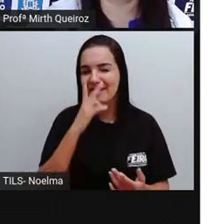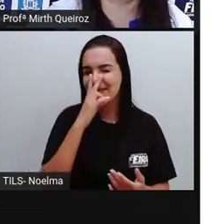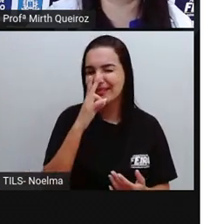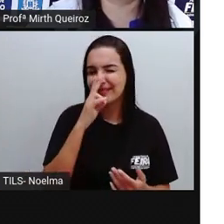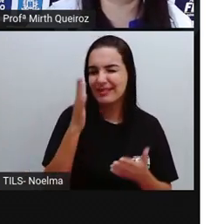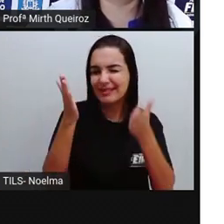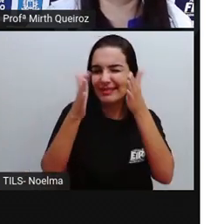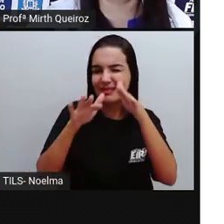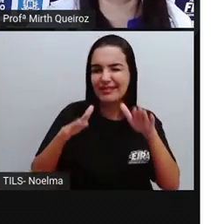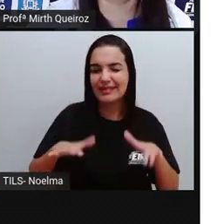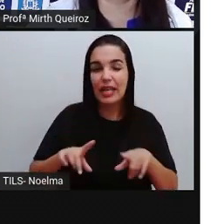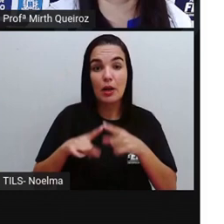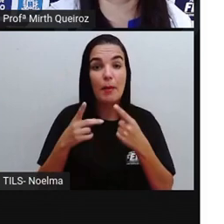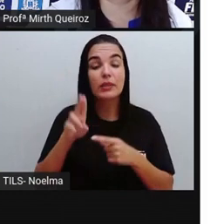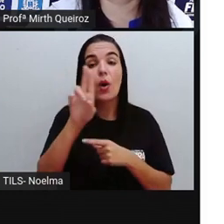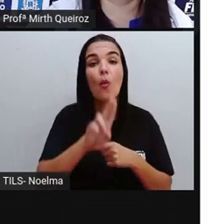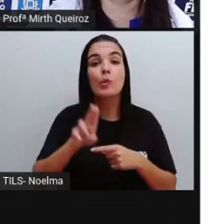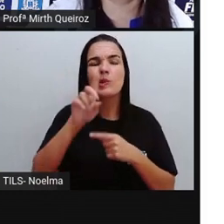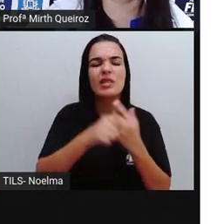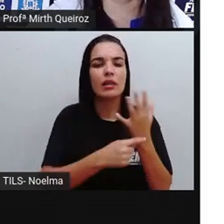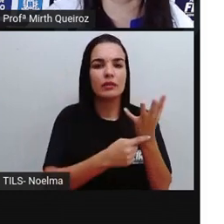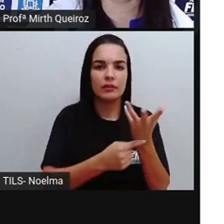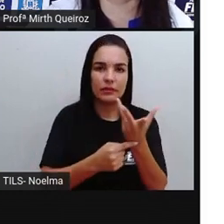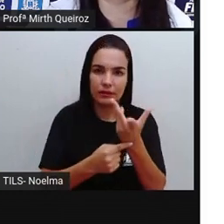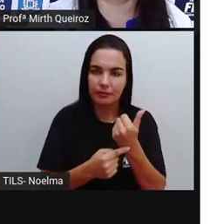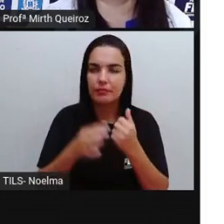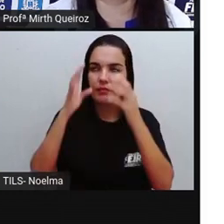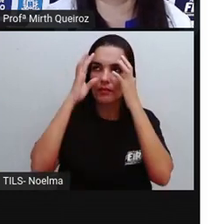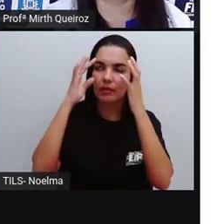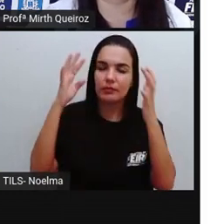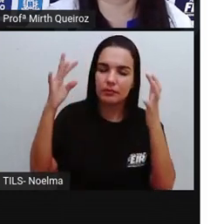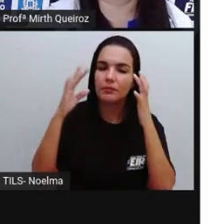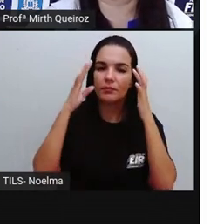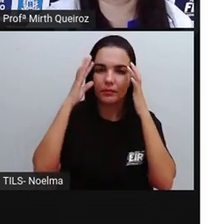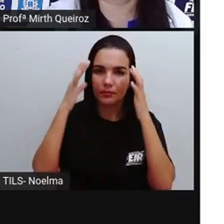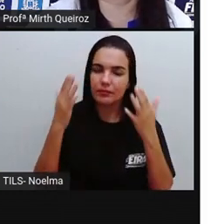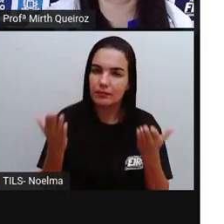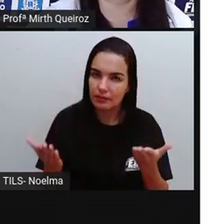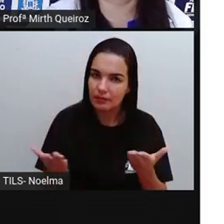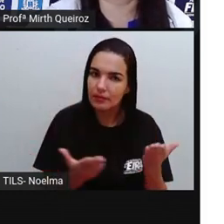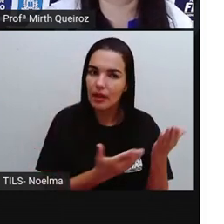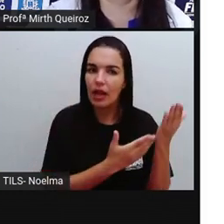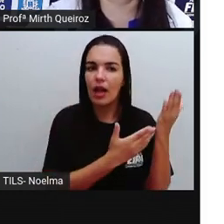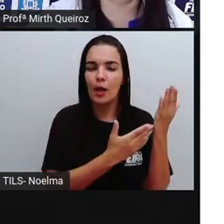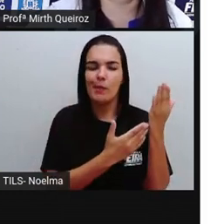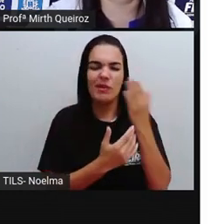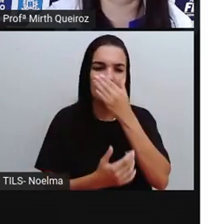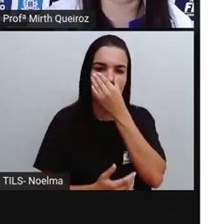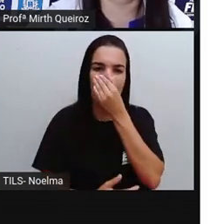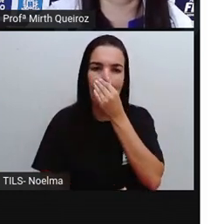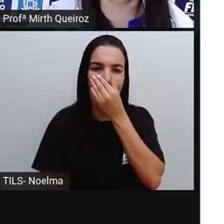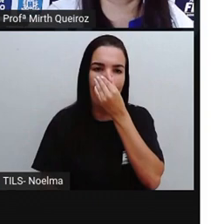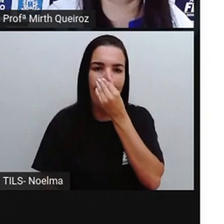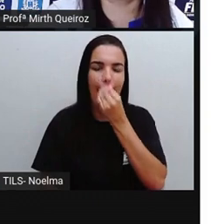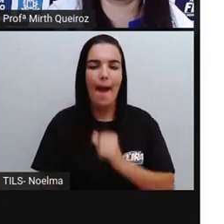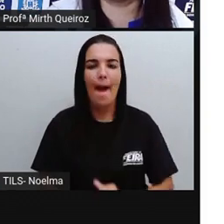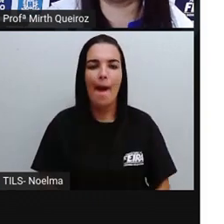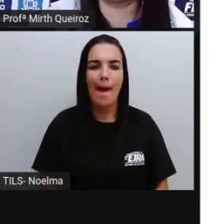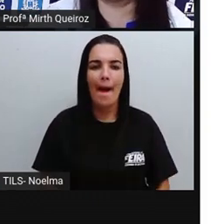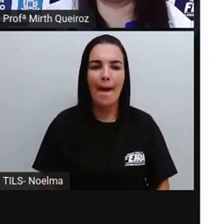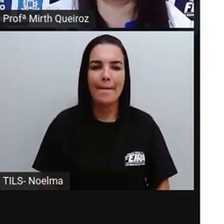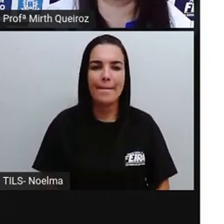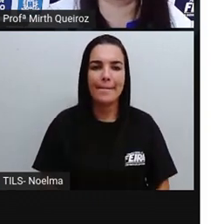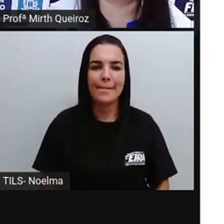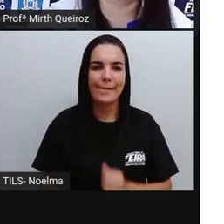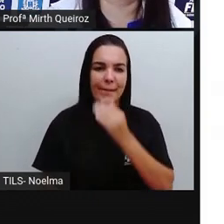mas ela está mais utilizando assim, a imaginação, né? É, há elementos aí que fazem parte da